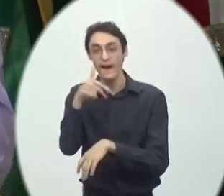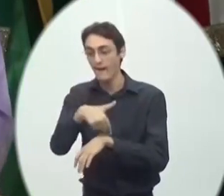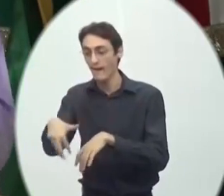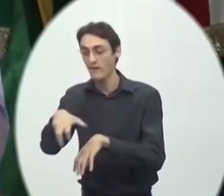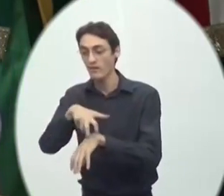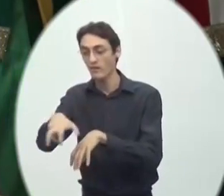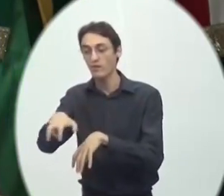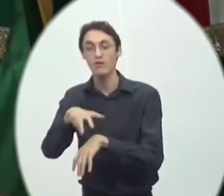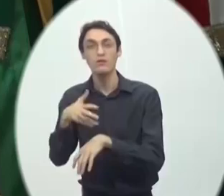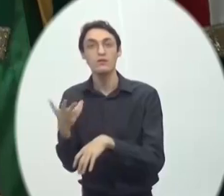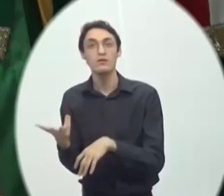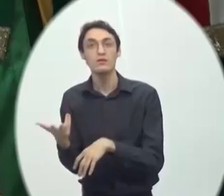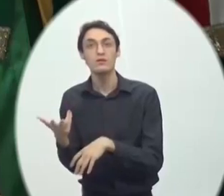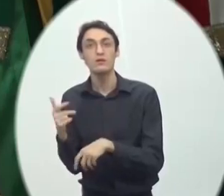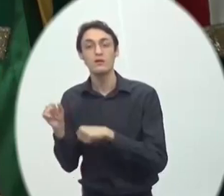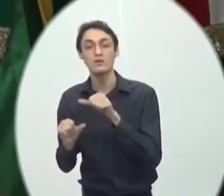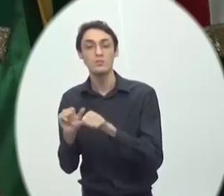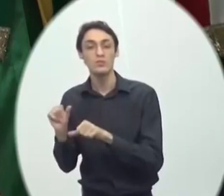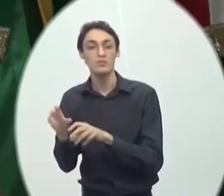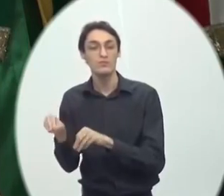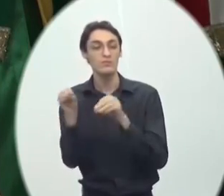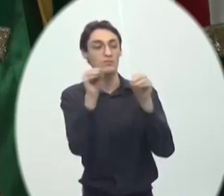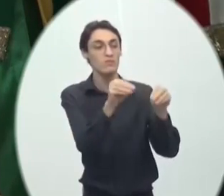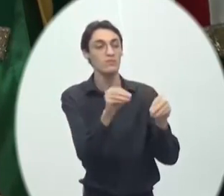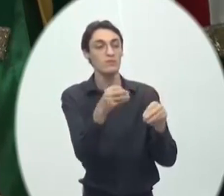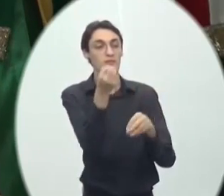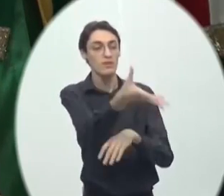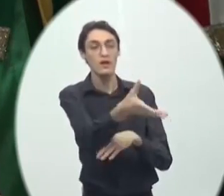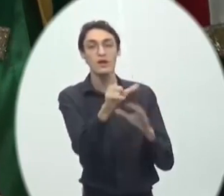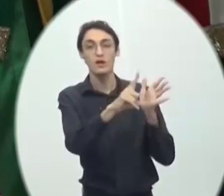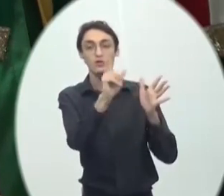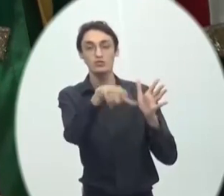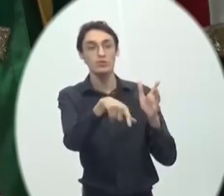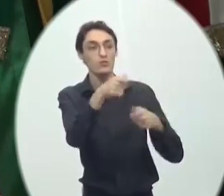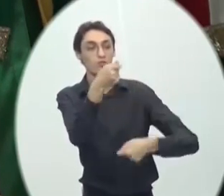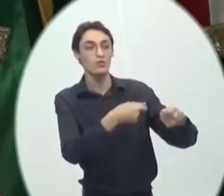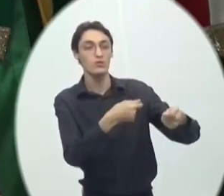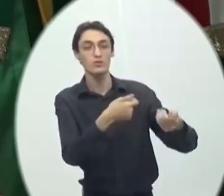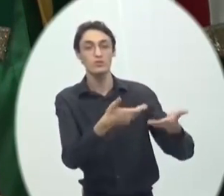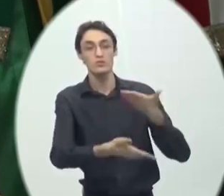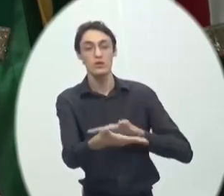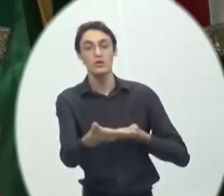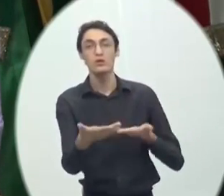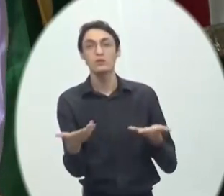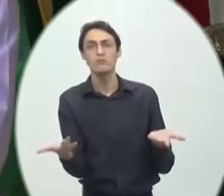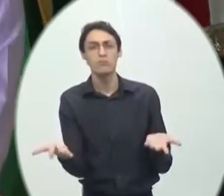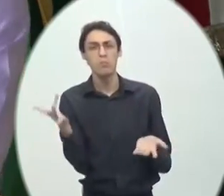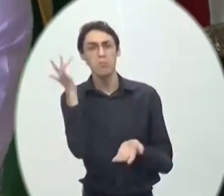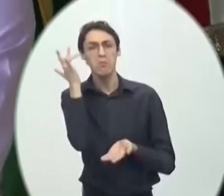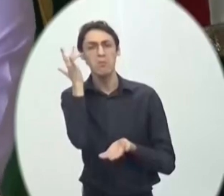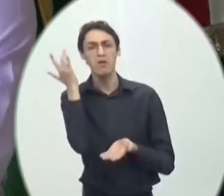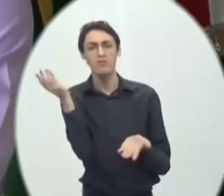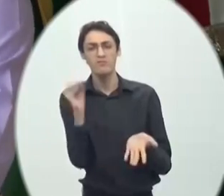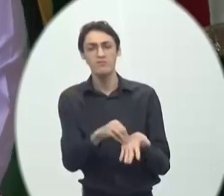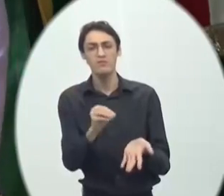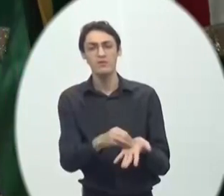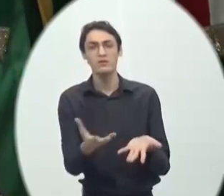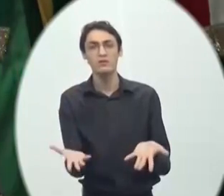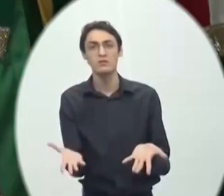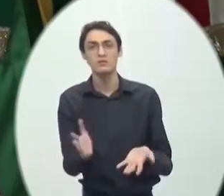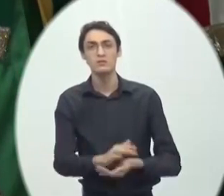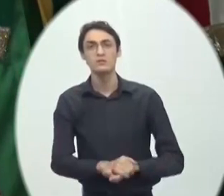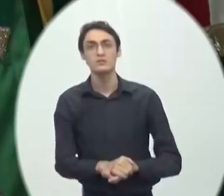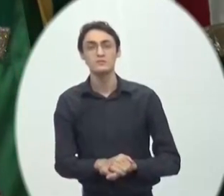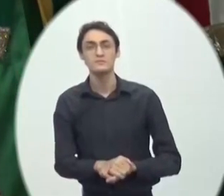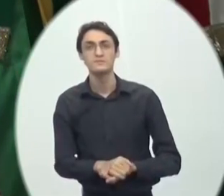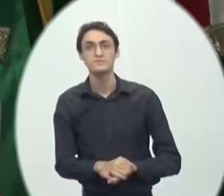outro dia a roupa. Quer dizer, uma coisa de totalmente fora de bom senso. Enquanto isso, o comércio, não só o comércio local